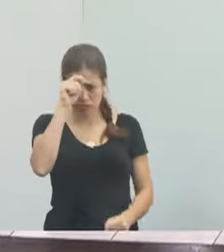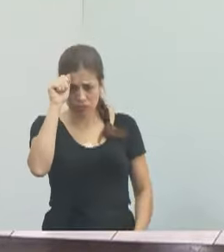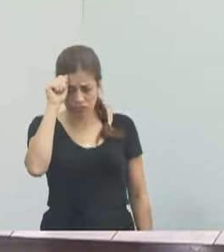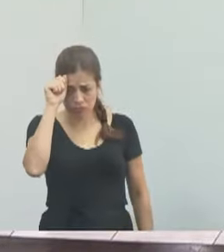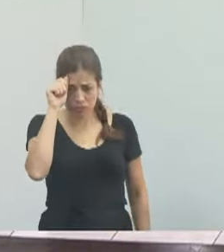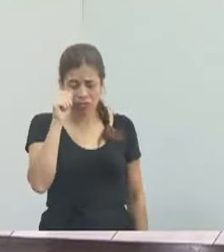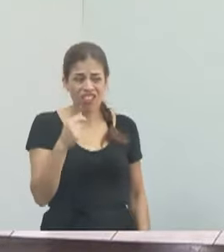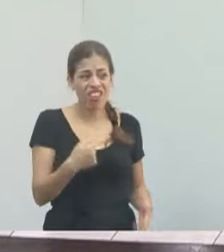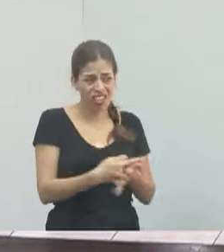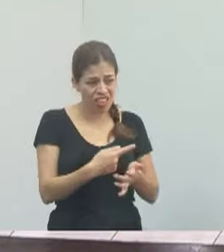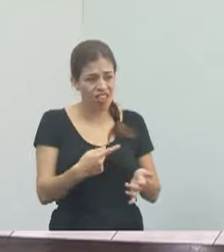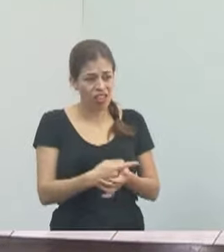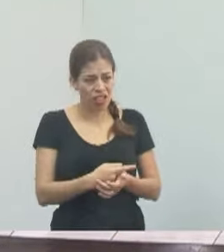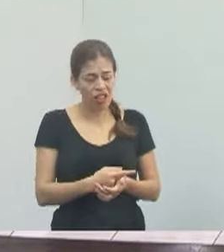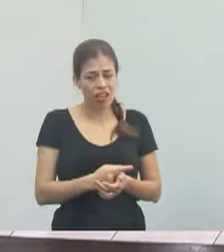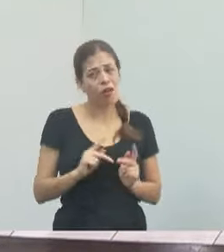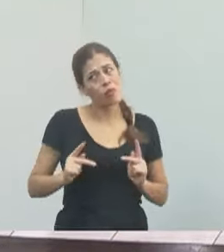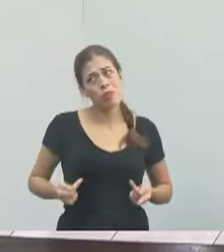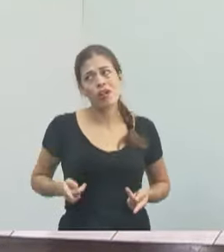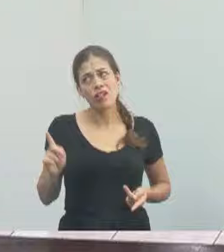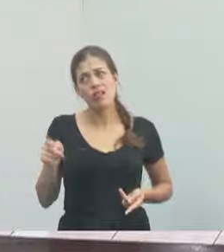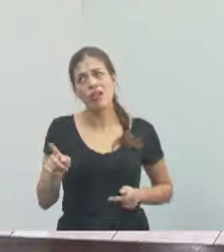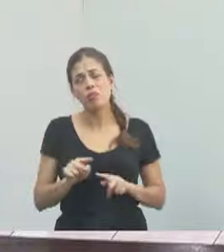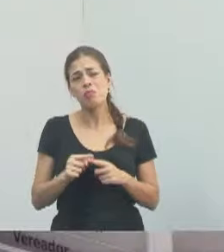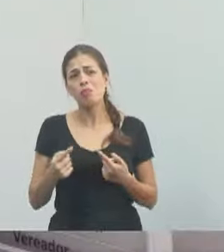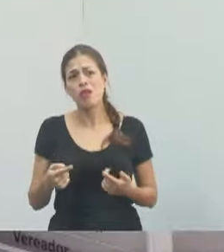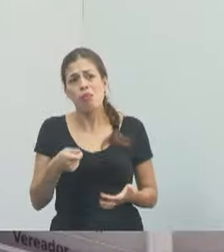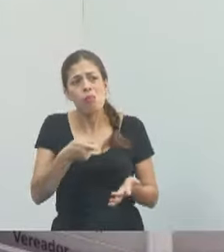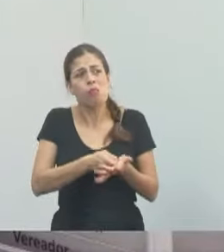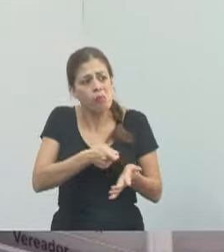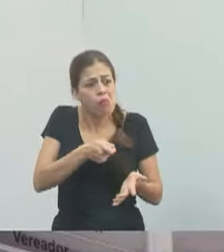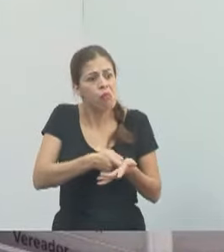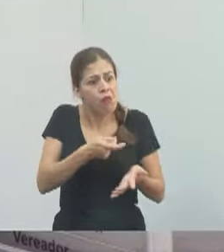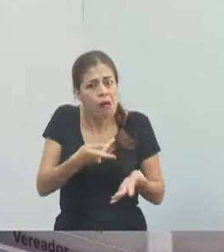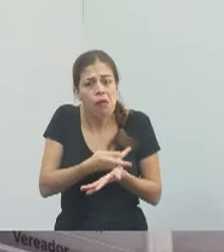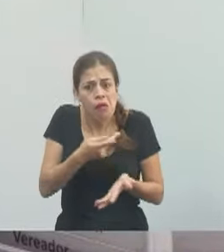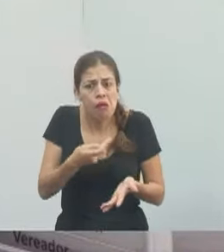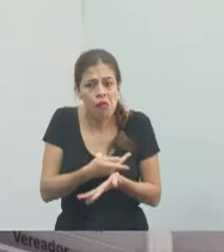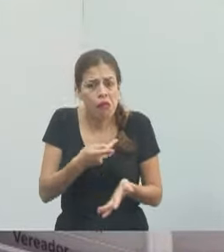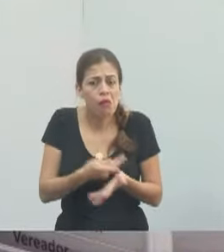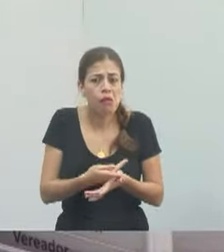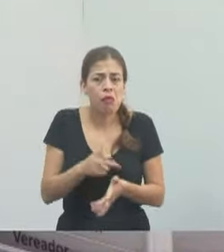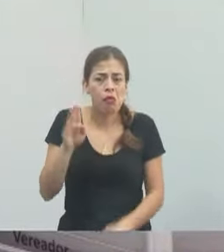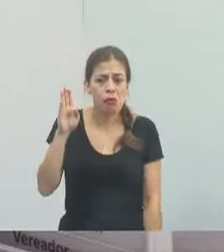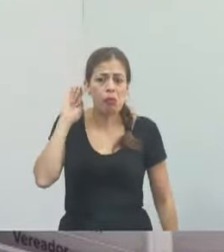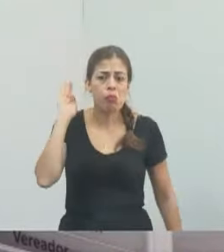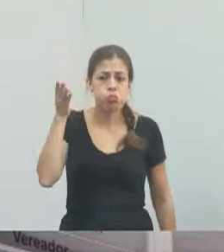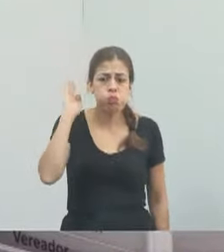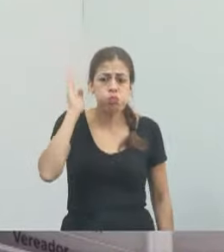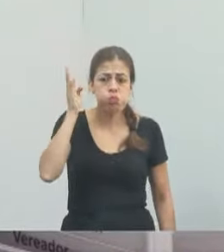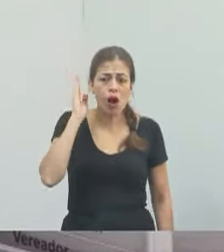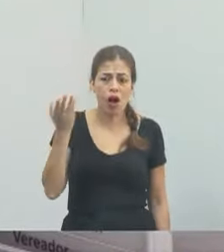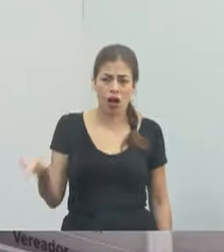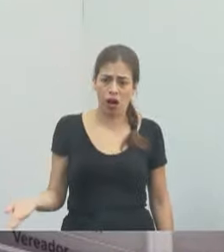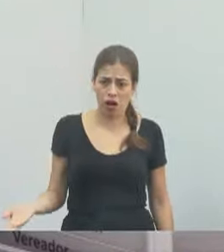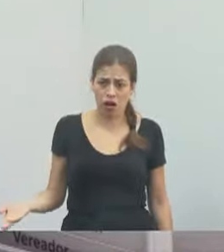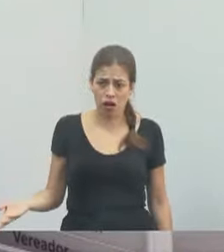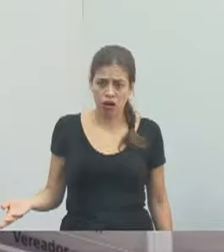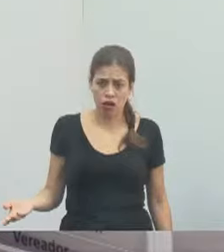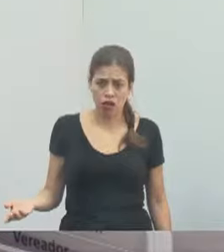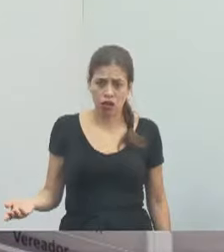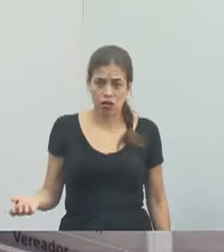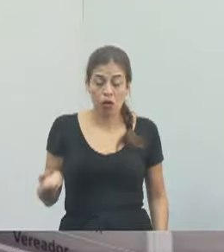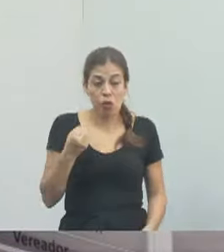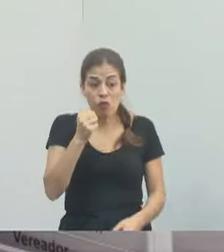errar Umo mas persistir no erro é burrice é o oavo ano seguido que esses uniformes não chegam num tempo